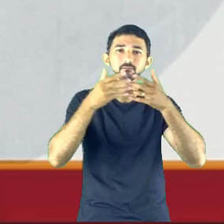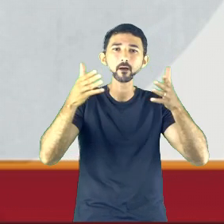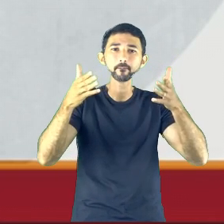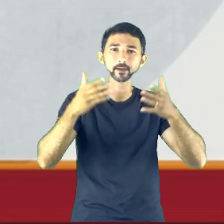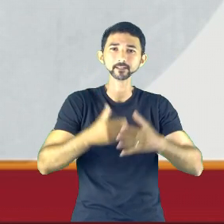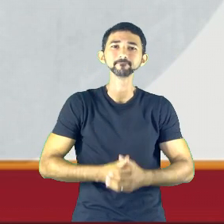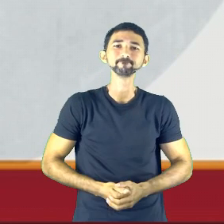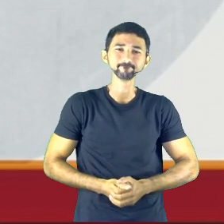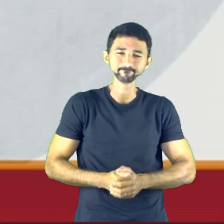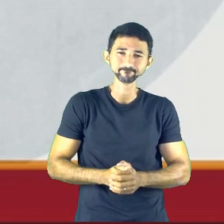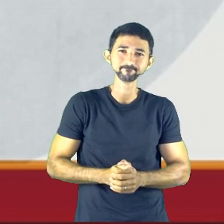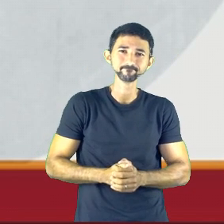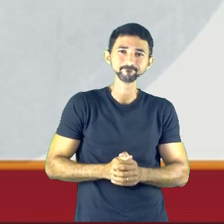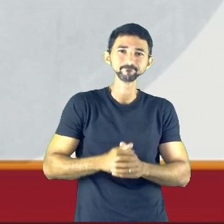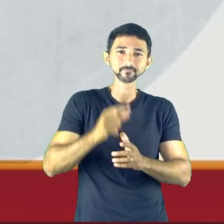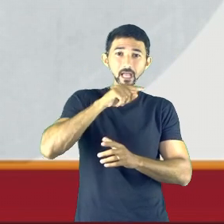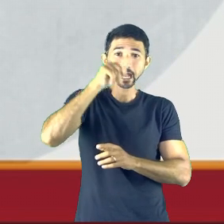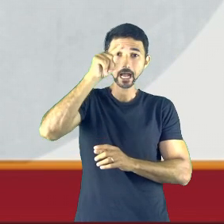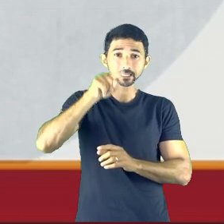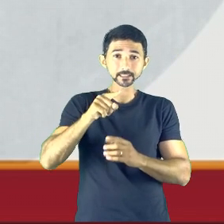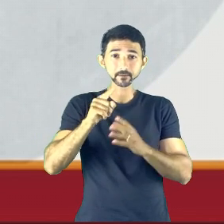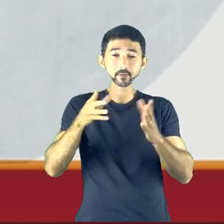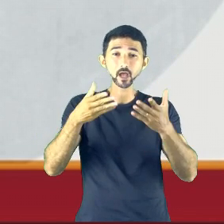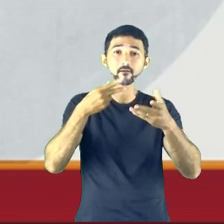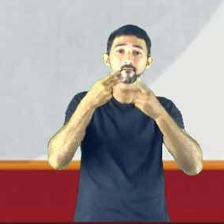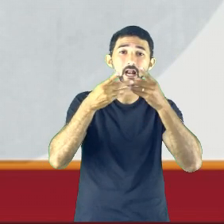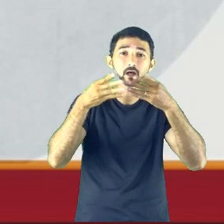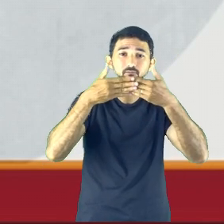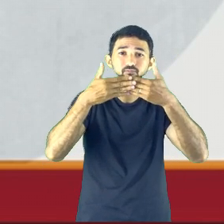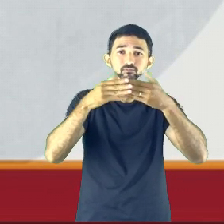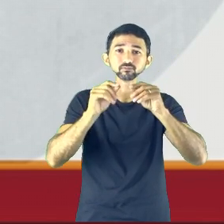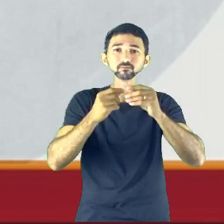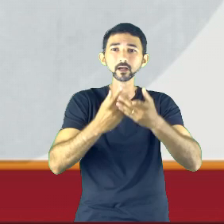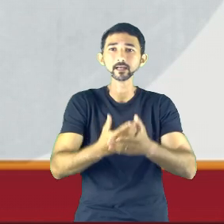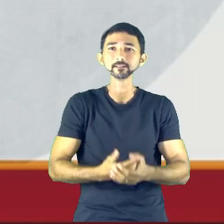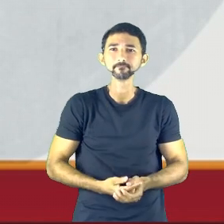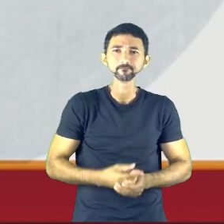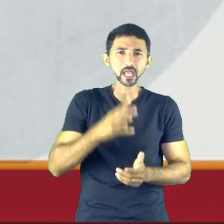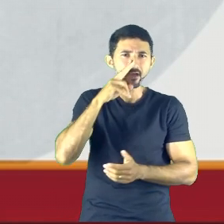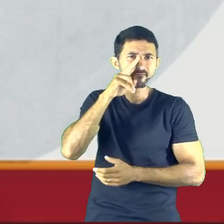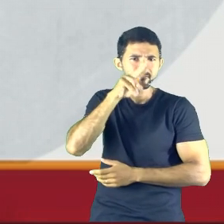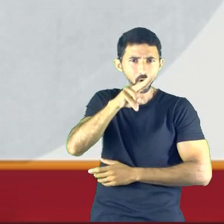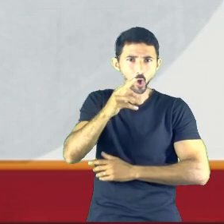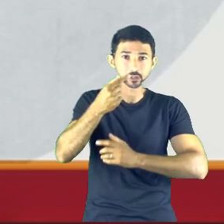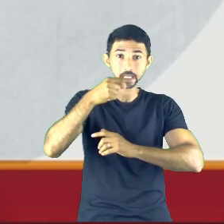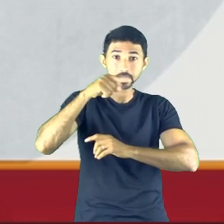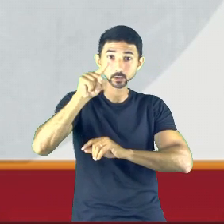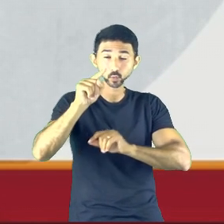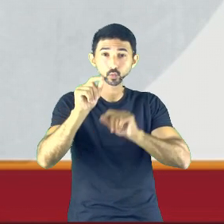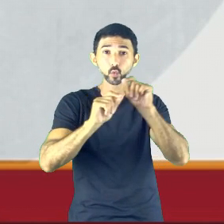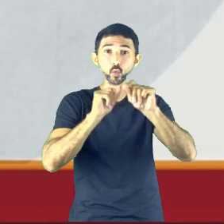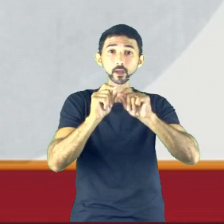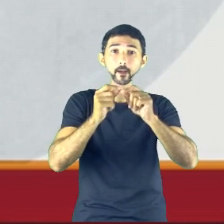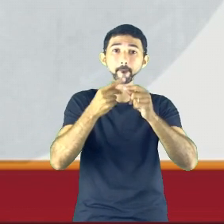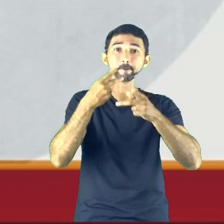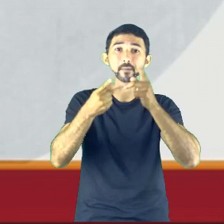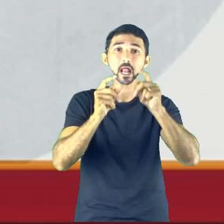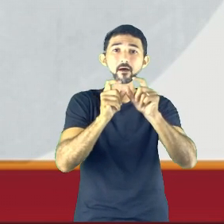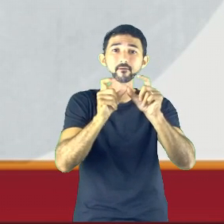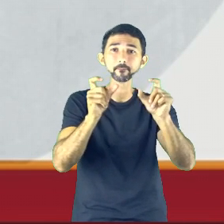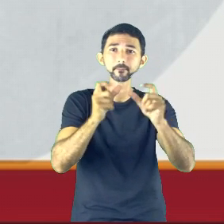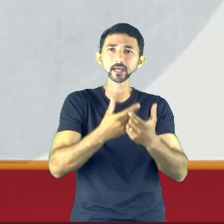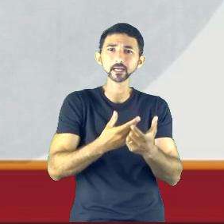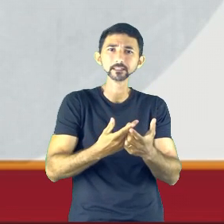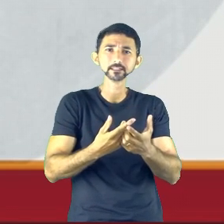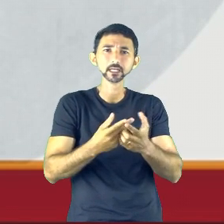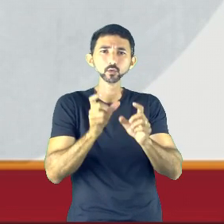ser aberta, tá bom? Ao contrário do acento circunflexo, em que a pronúncia é fechada, no caso do acento agudo, a palavra